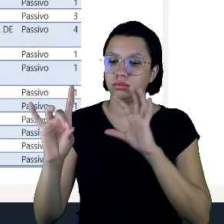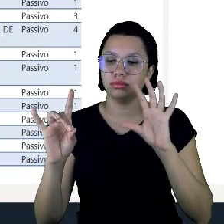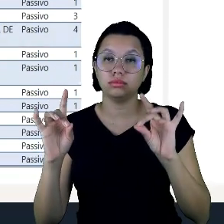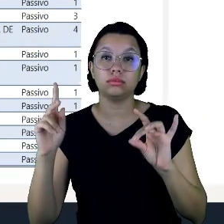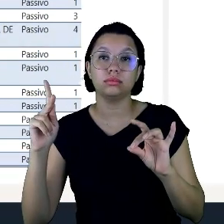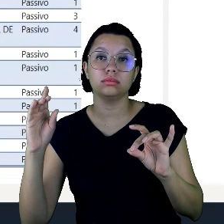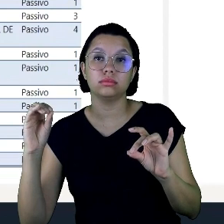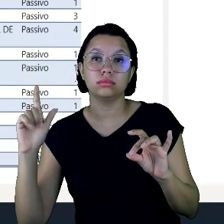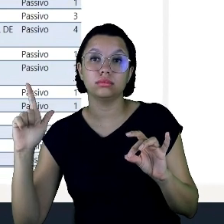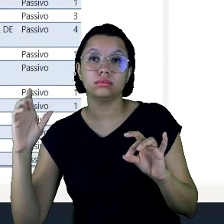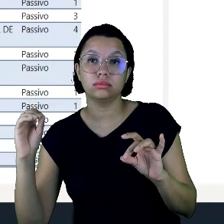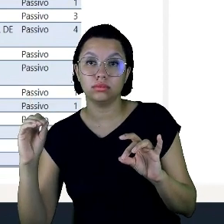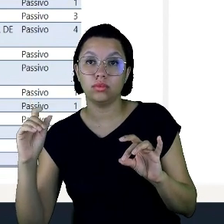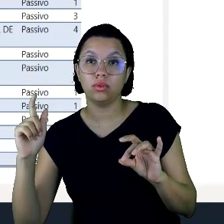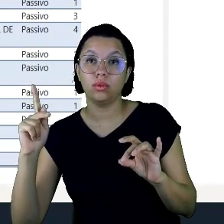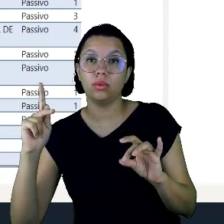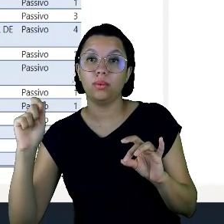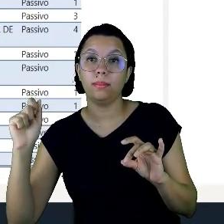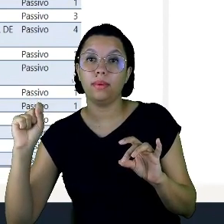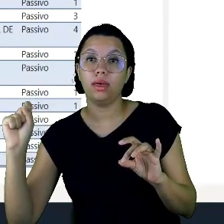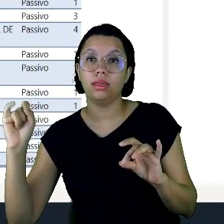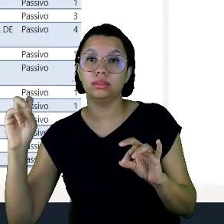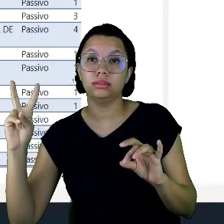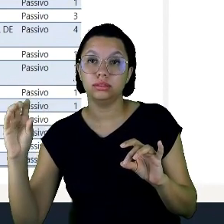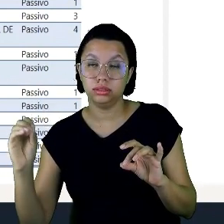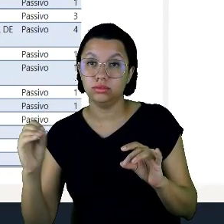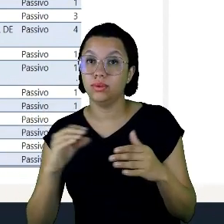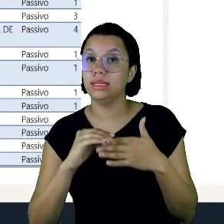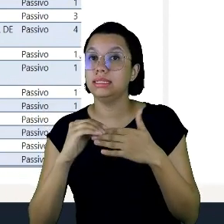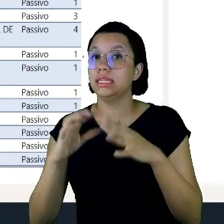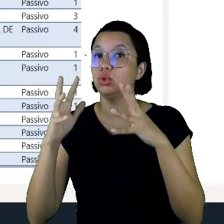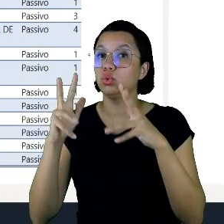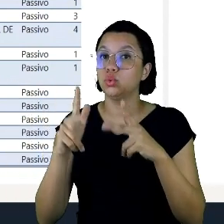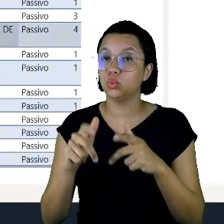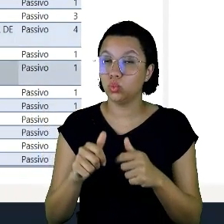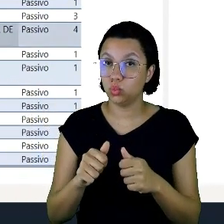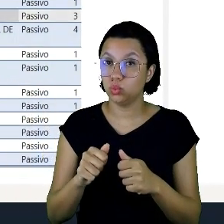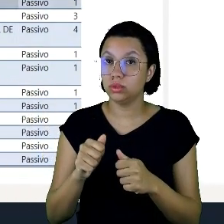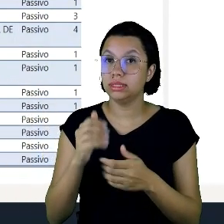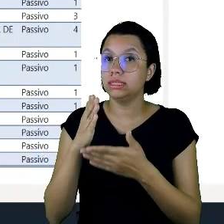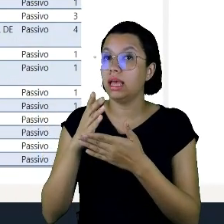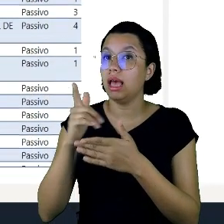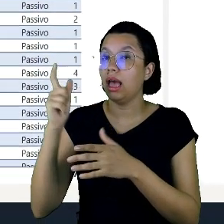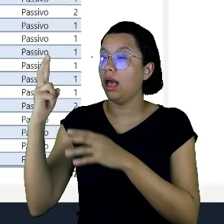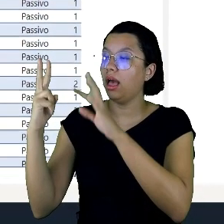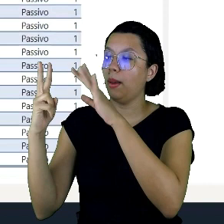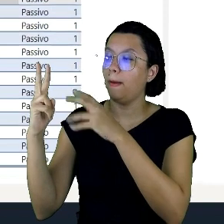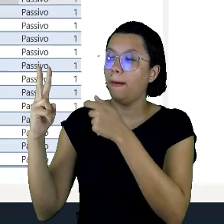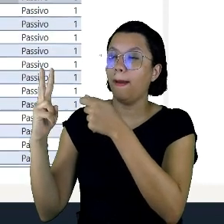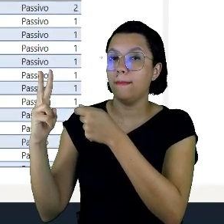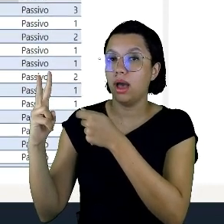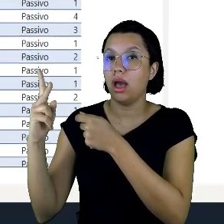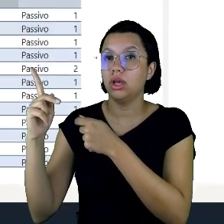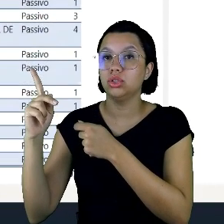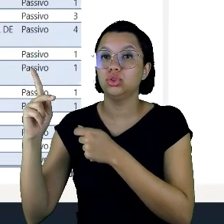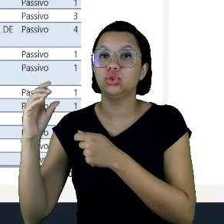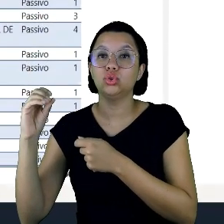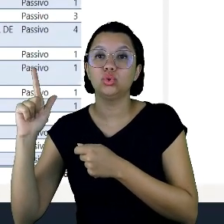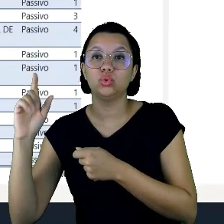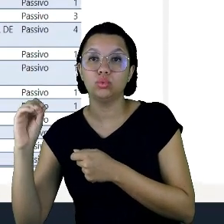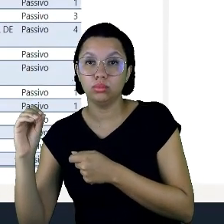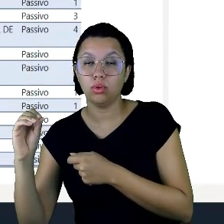parte. Aqui está selecionado o polo passivo, que eu selecionei lá quando eu estava fazendo o filtro, então ele está trazendo todas as partes do